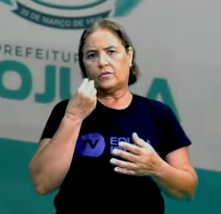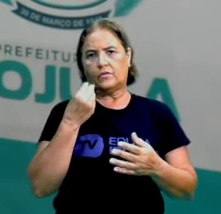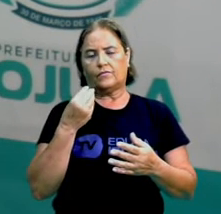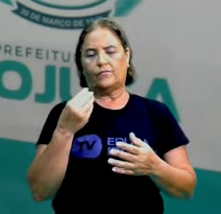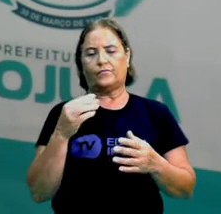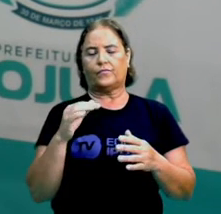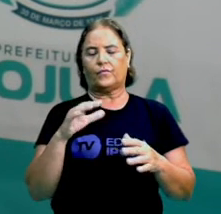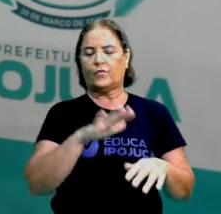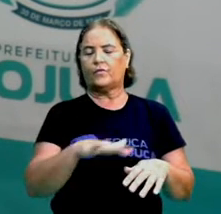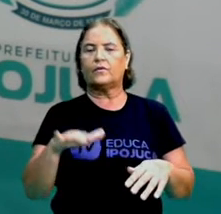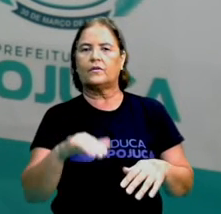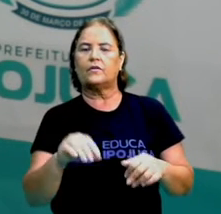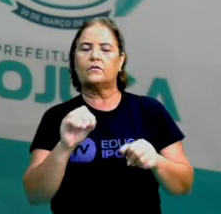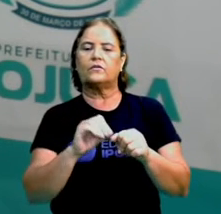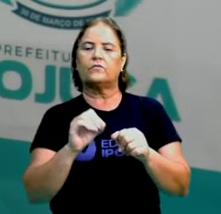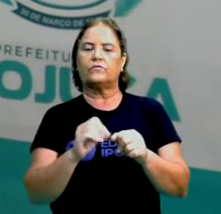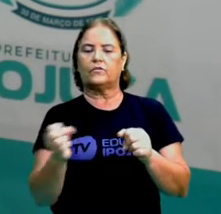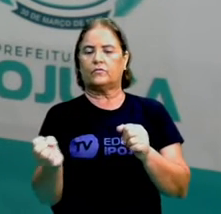nova família.